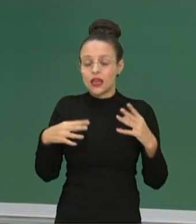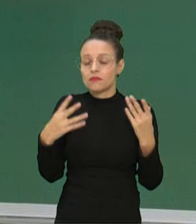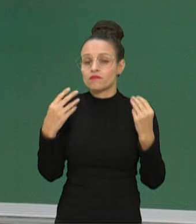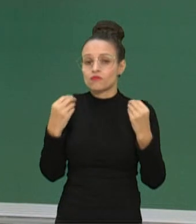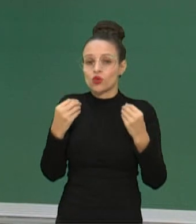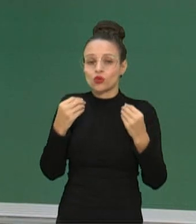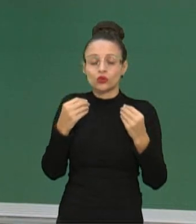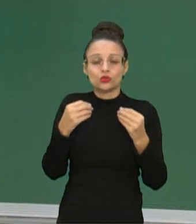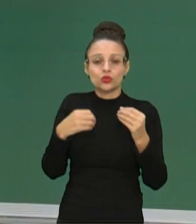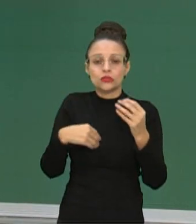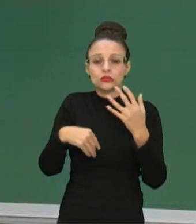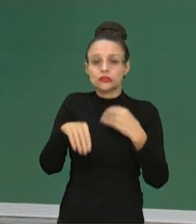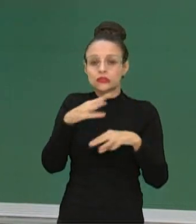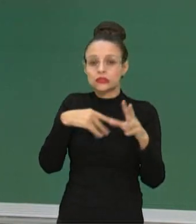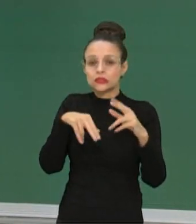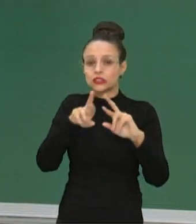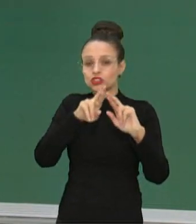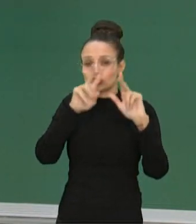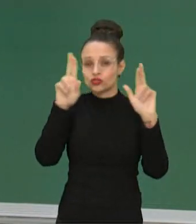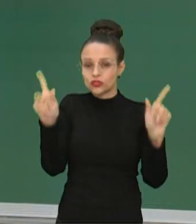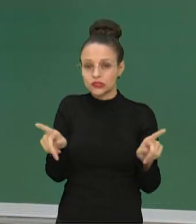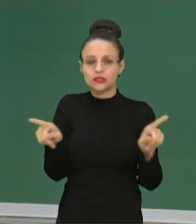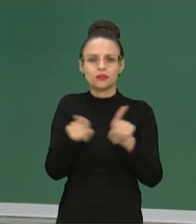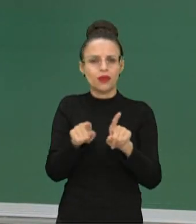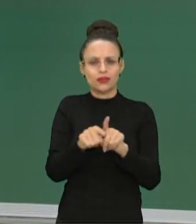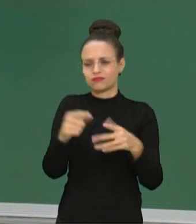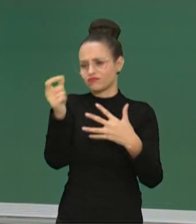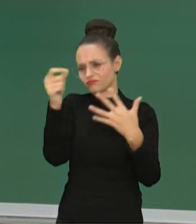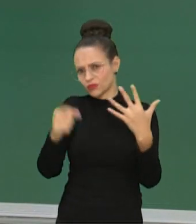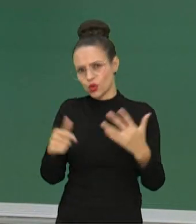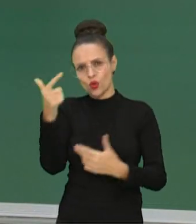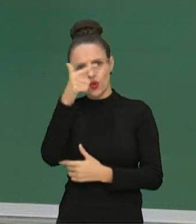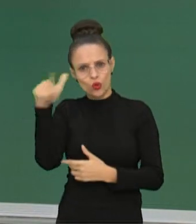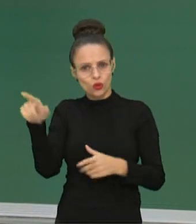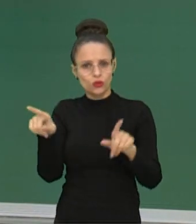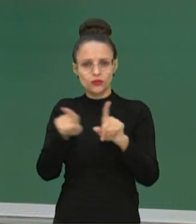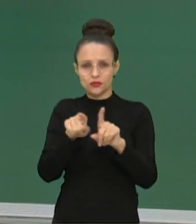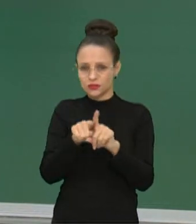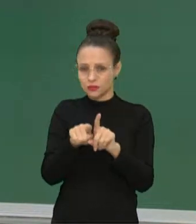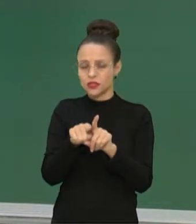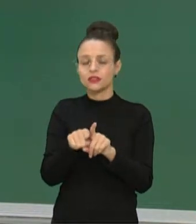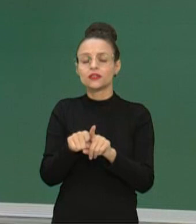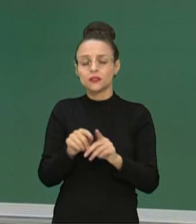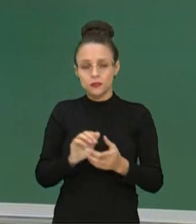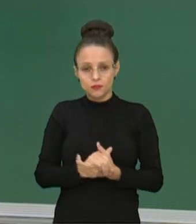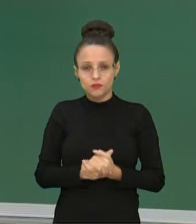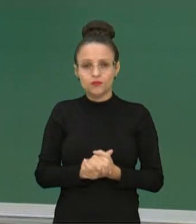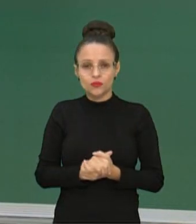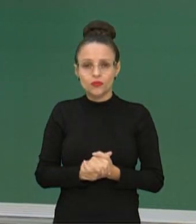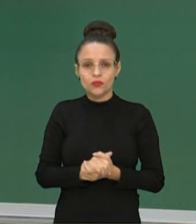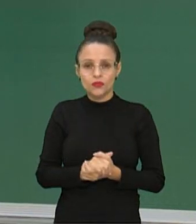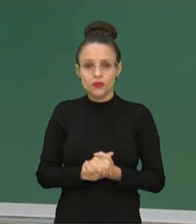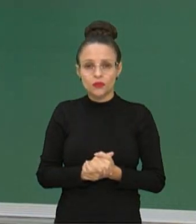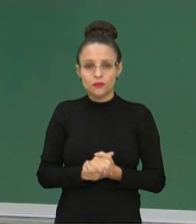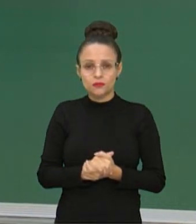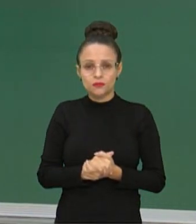Babel nesta região, entre outros. Até o pessoal, os